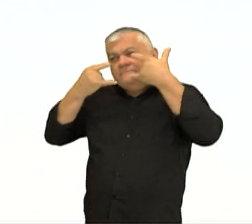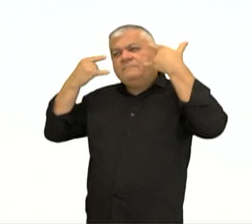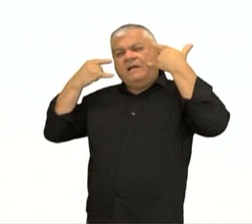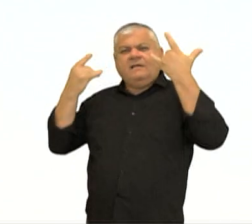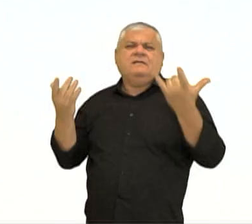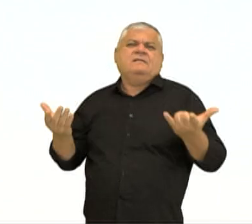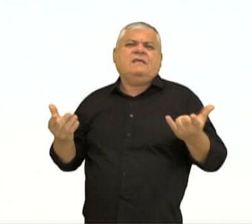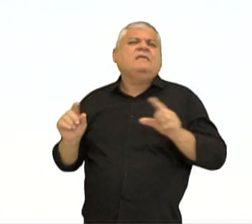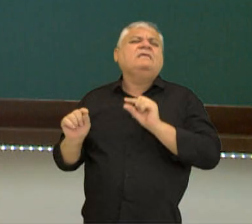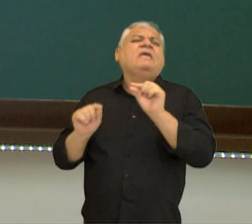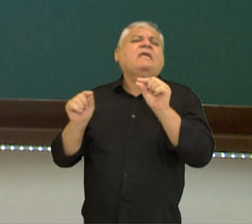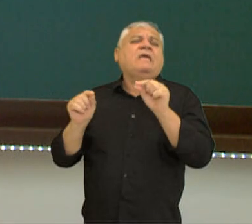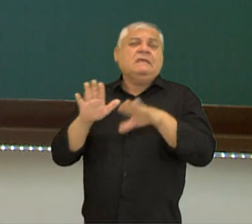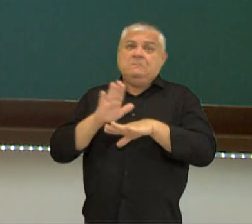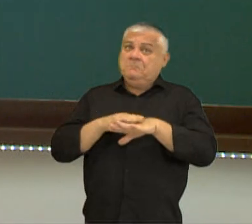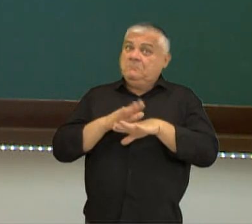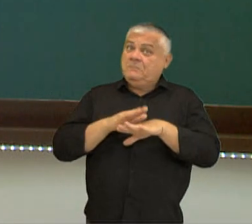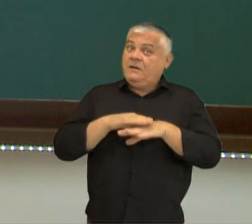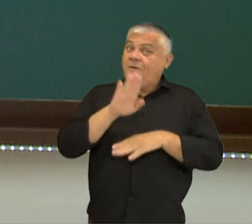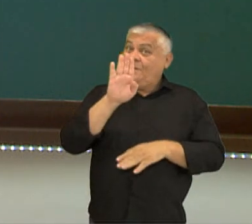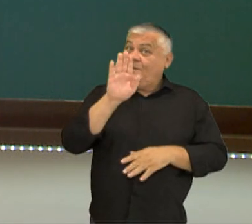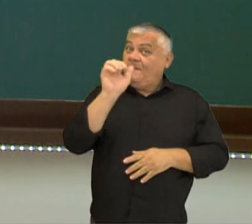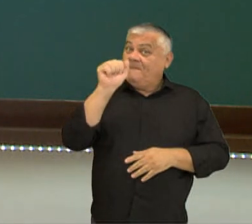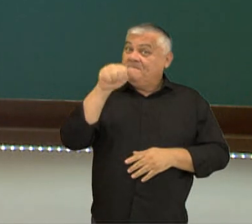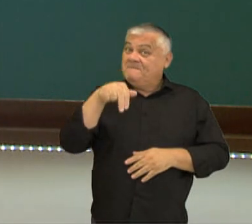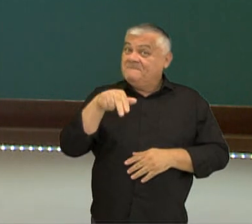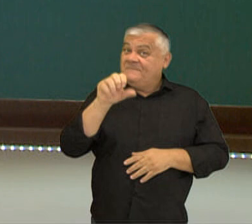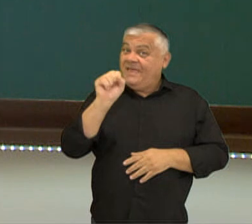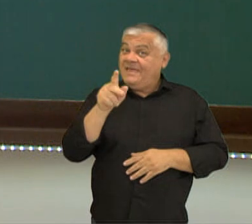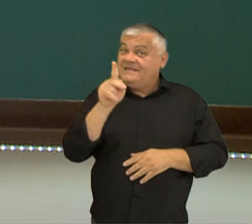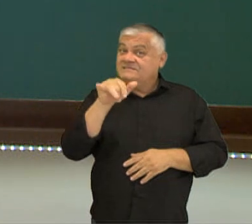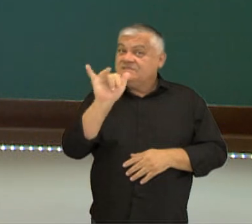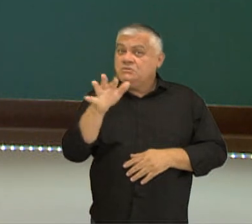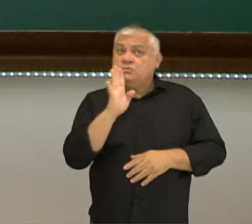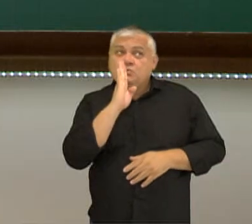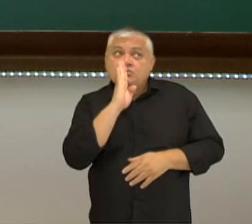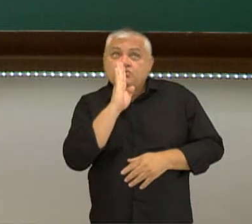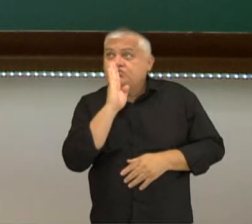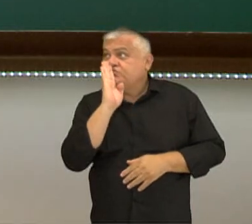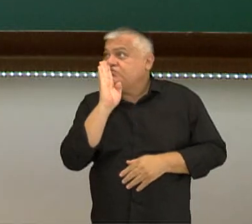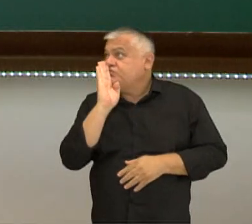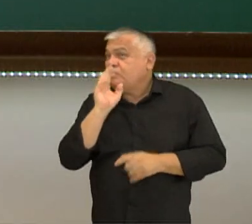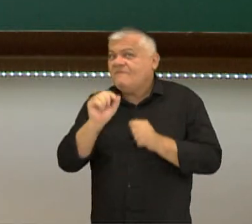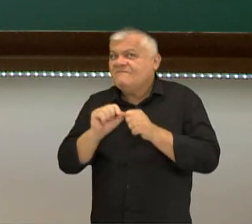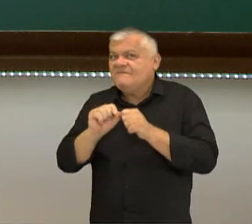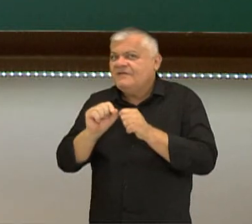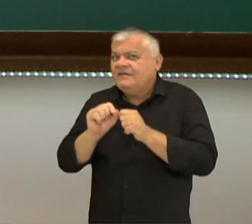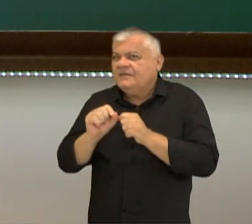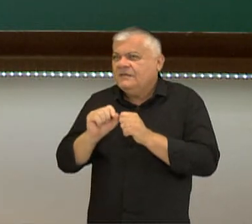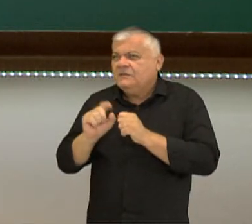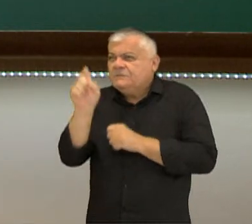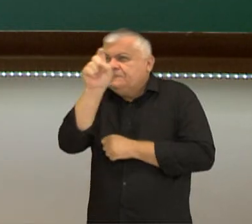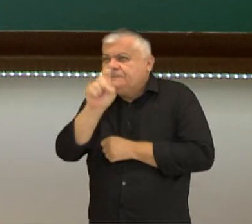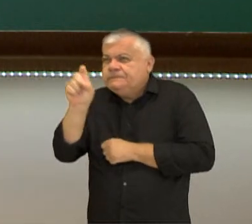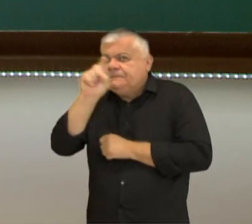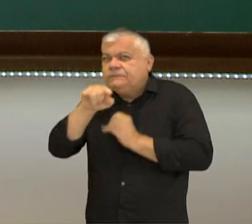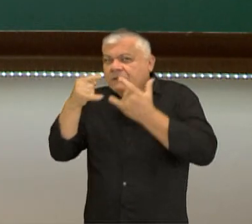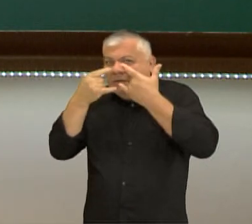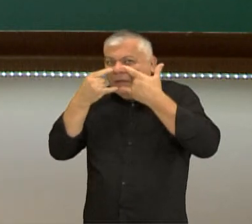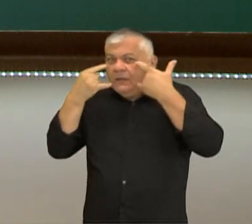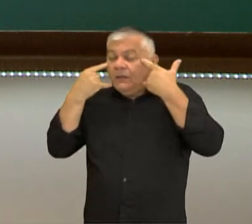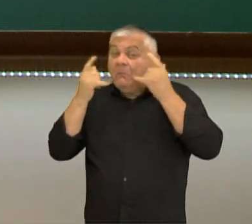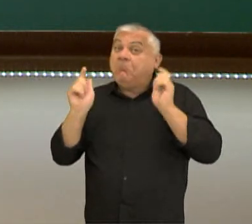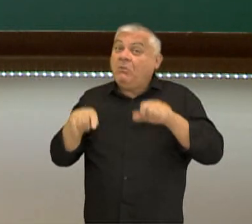Ninguém sabe se foi o próprio Banksy que fez essa intervenção artística, porque ele gosta de questionar e já trabalhou várias